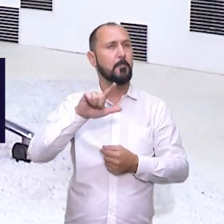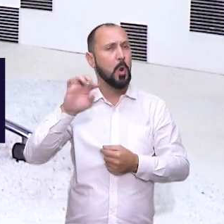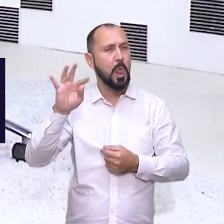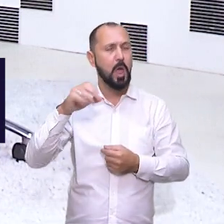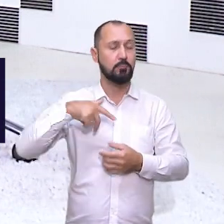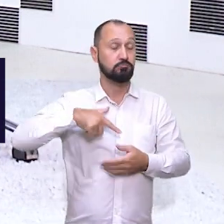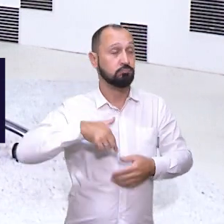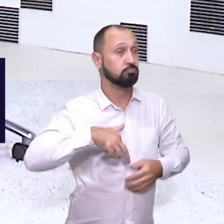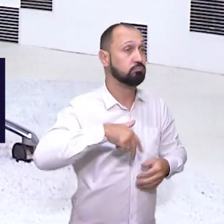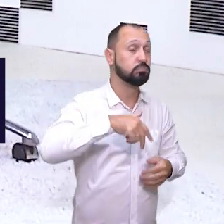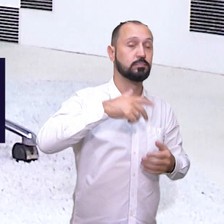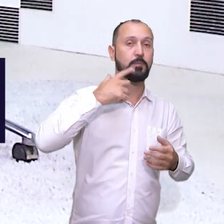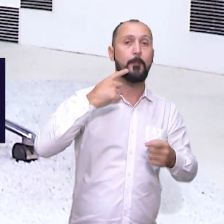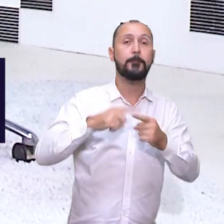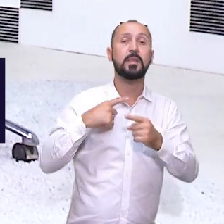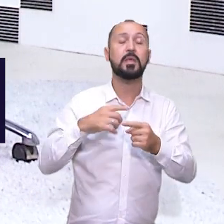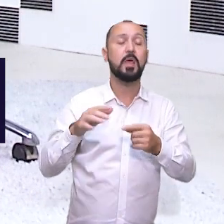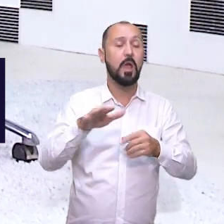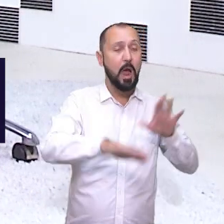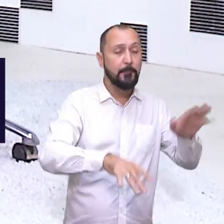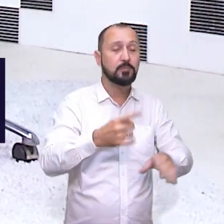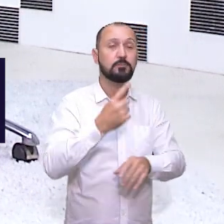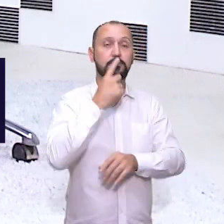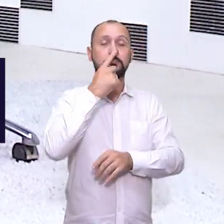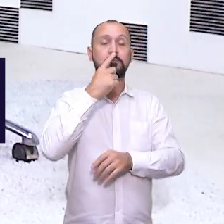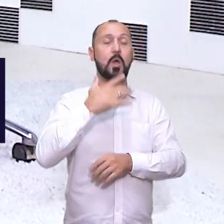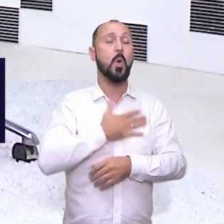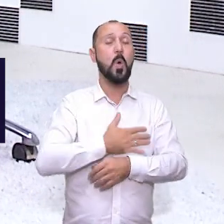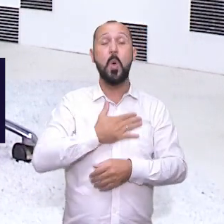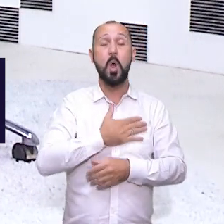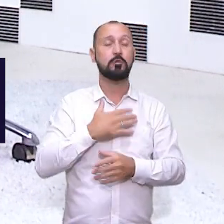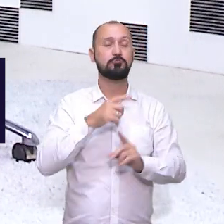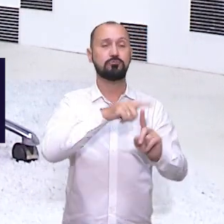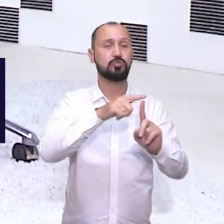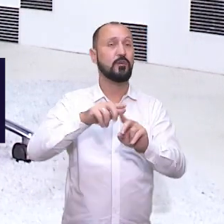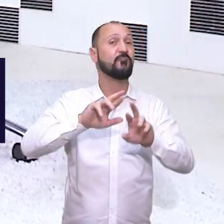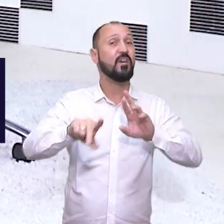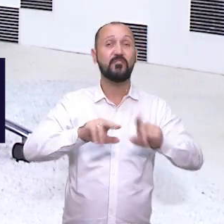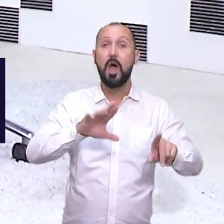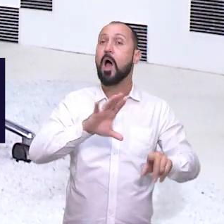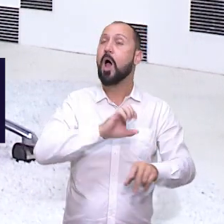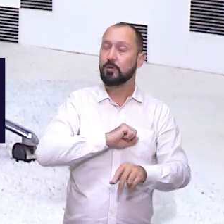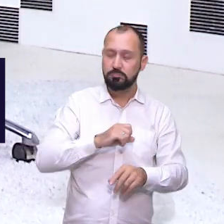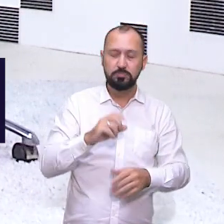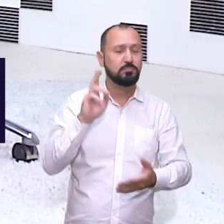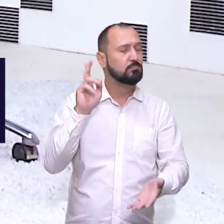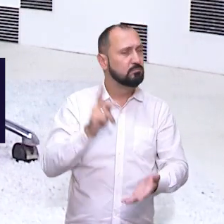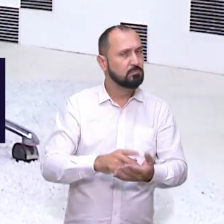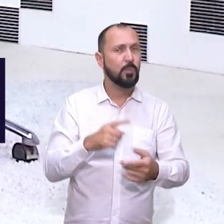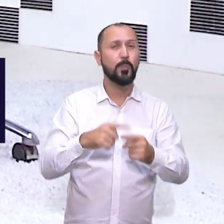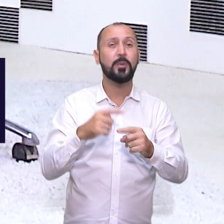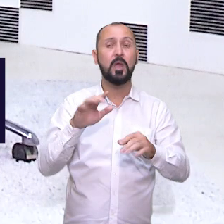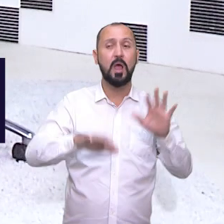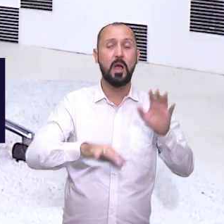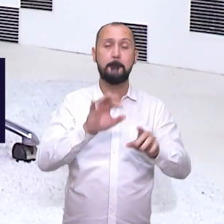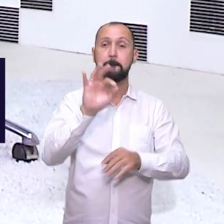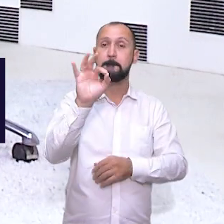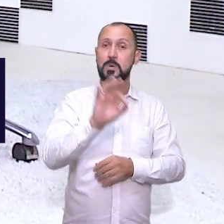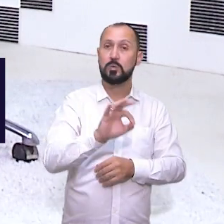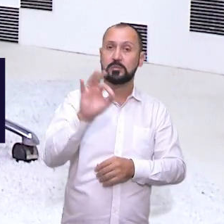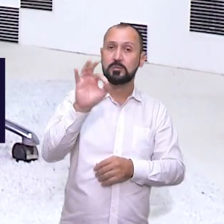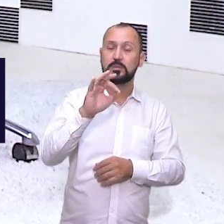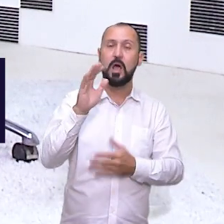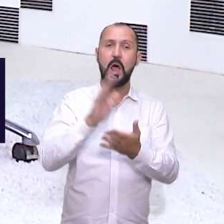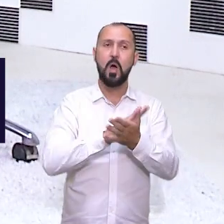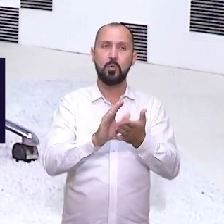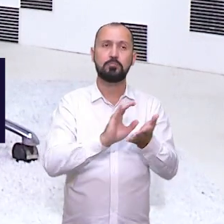música regional, né, do bolero, de todos os estilos de música, porque você tem gente consumindo todos os estilos de música. Você pode